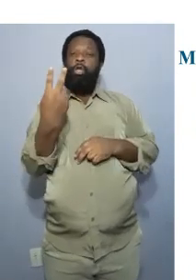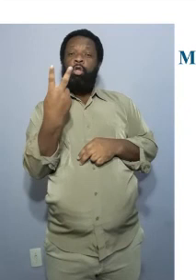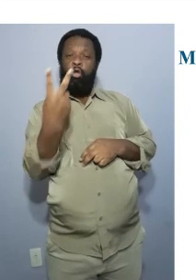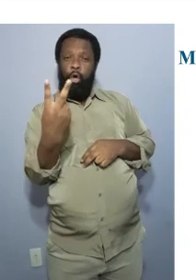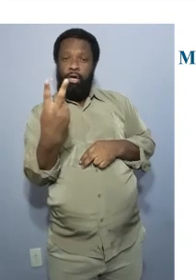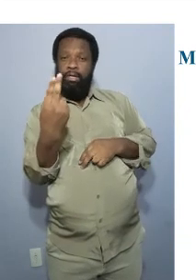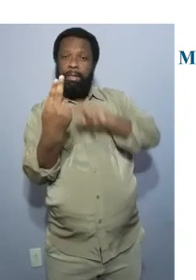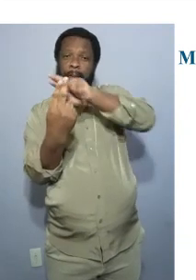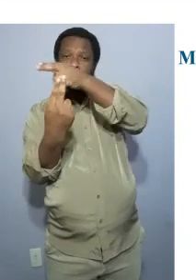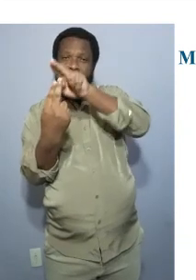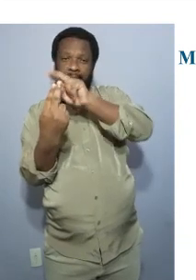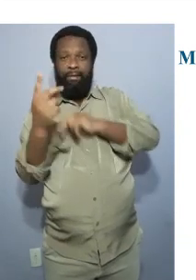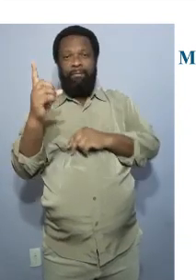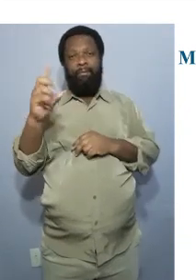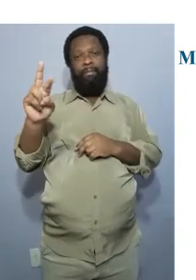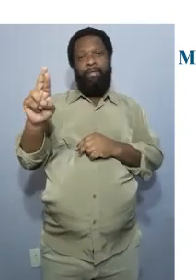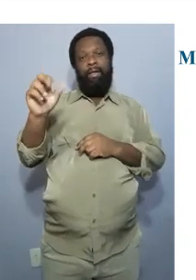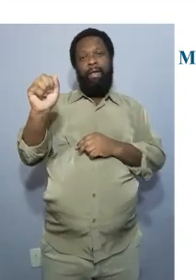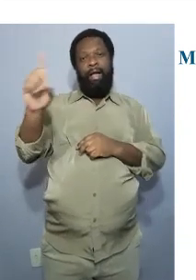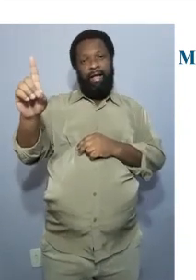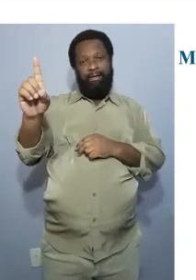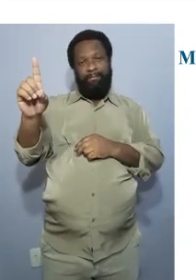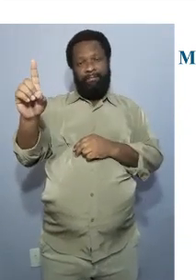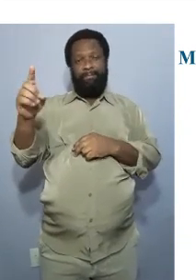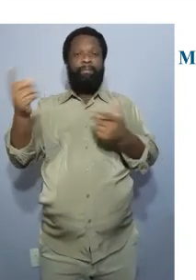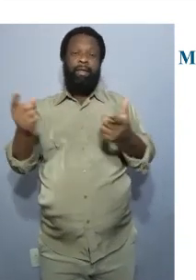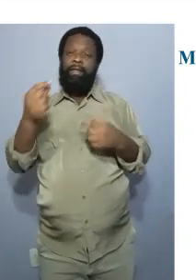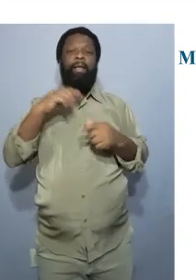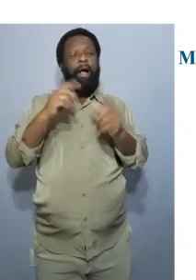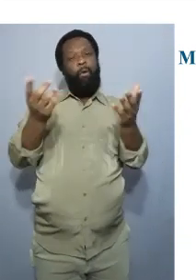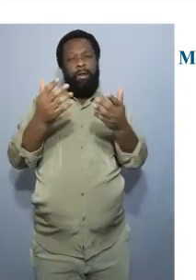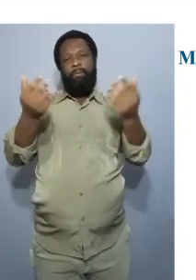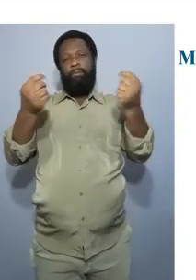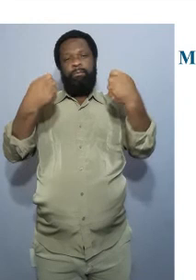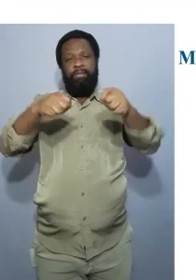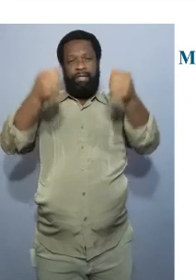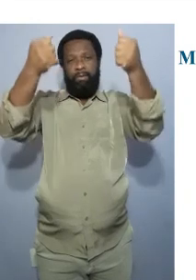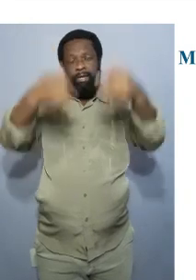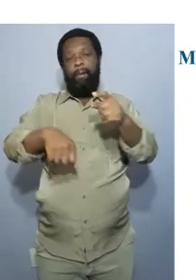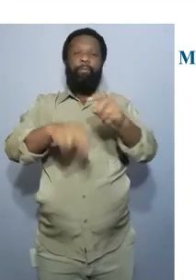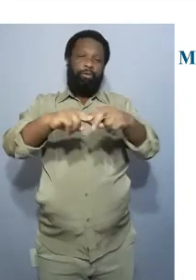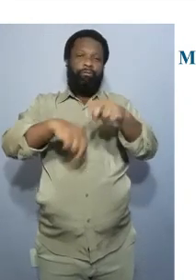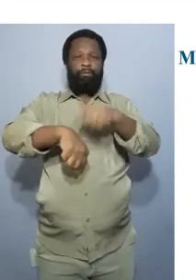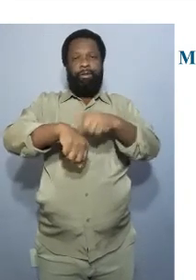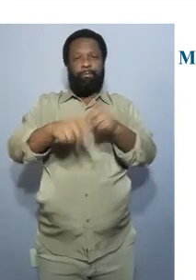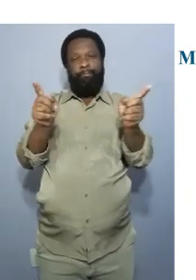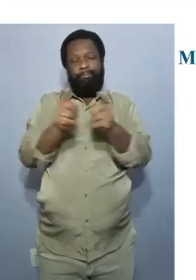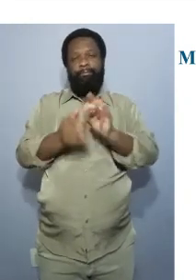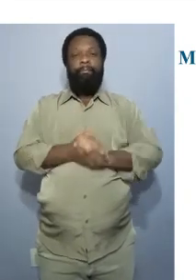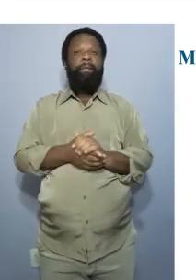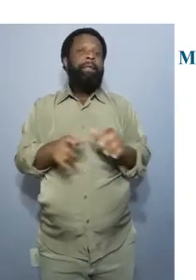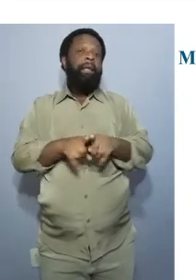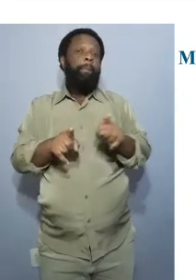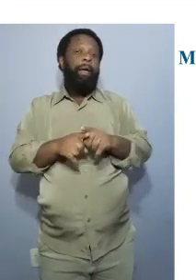período, um tempo de um ciclo. Ou 2πf, as demonstrações estão aqui, mas eu não vou me ater muito a elas devido ao tempo.